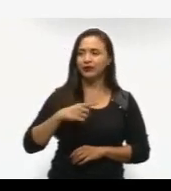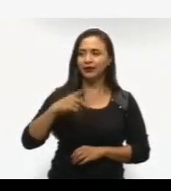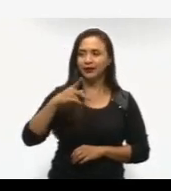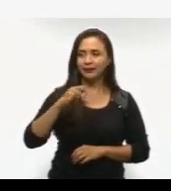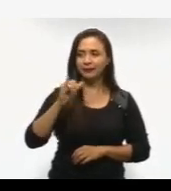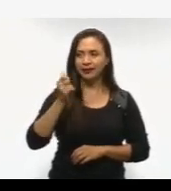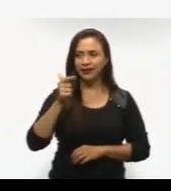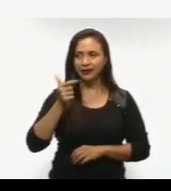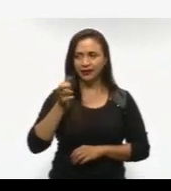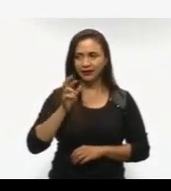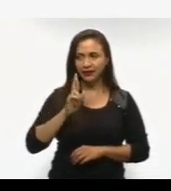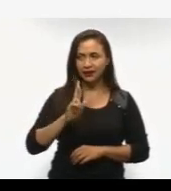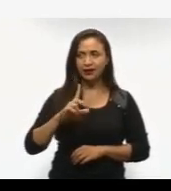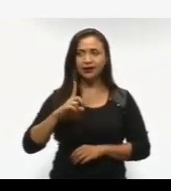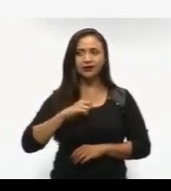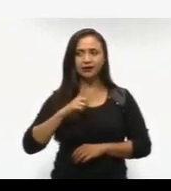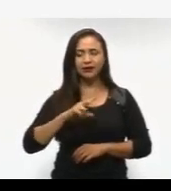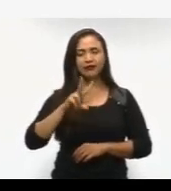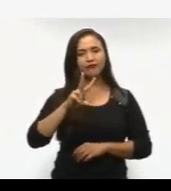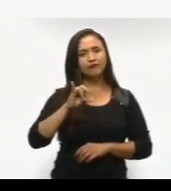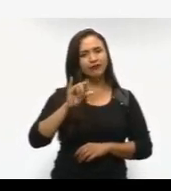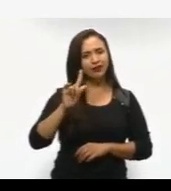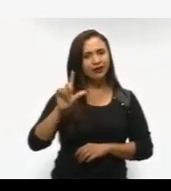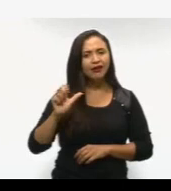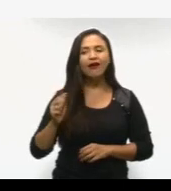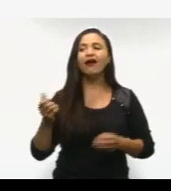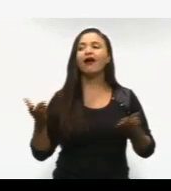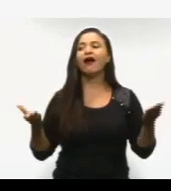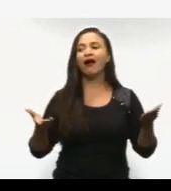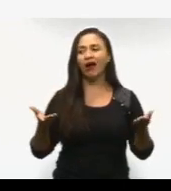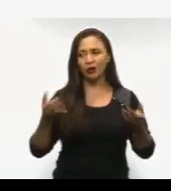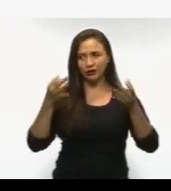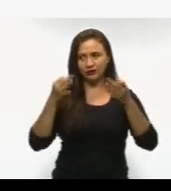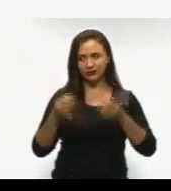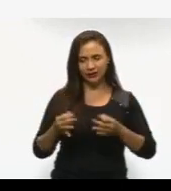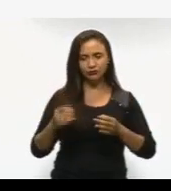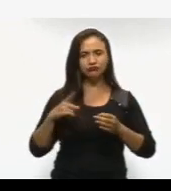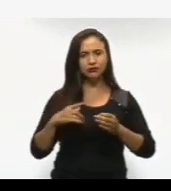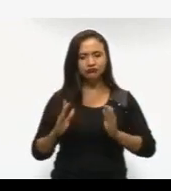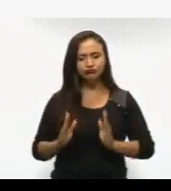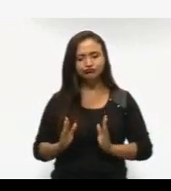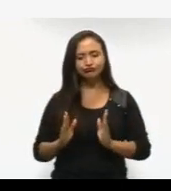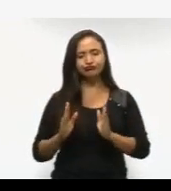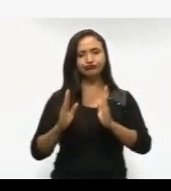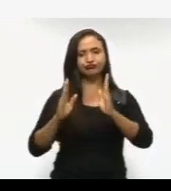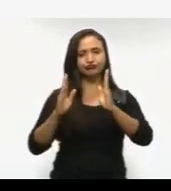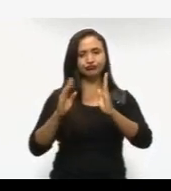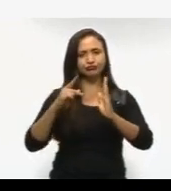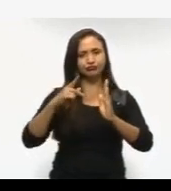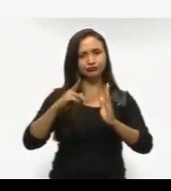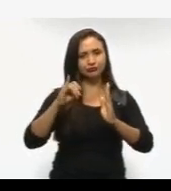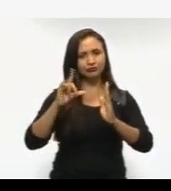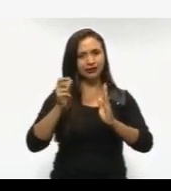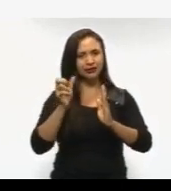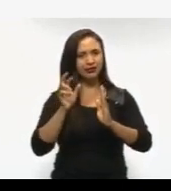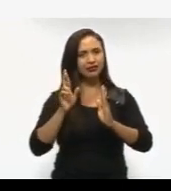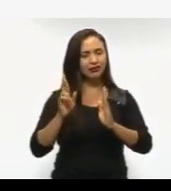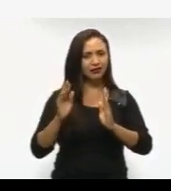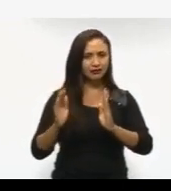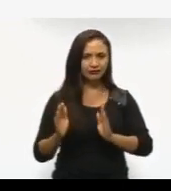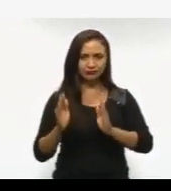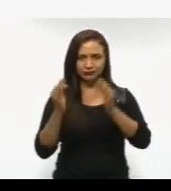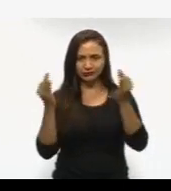a viga baldrame, certo? Agora sim, ó, a gente sobe o pilar em cima da estaca,